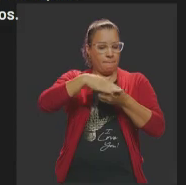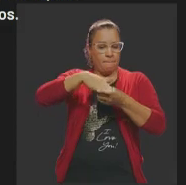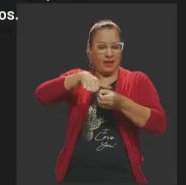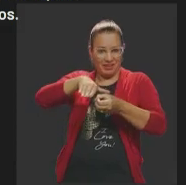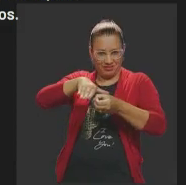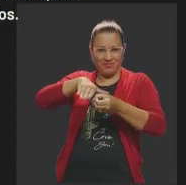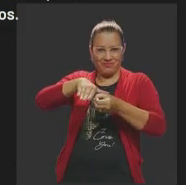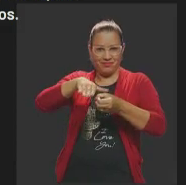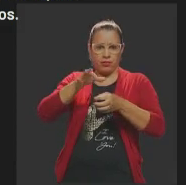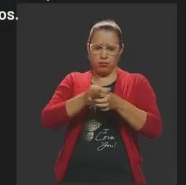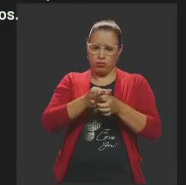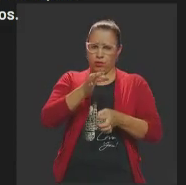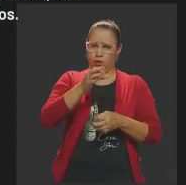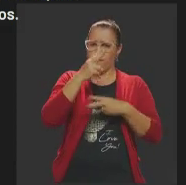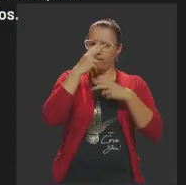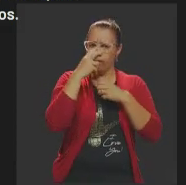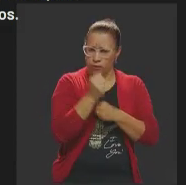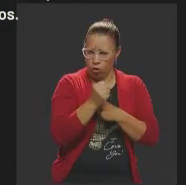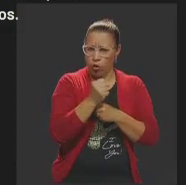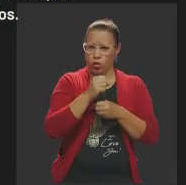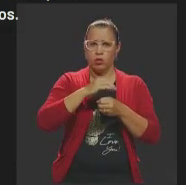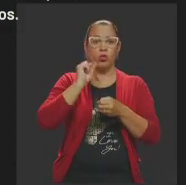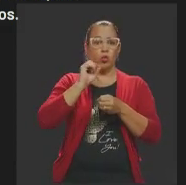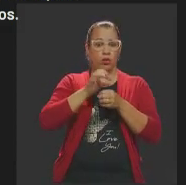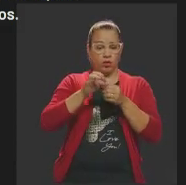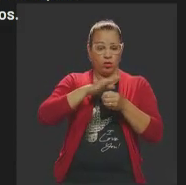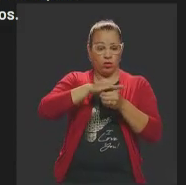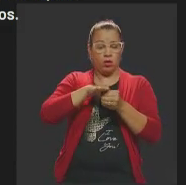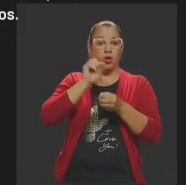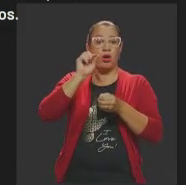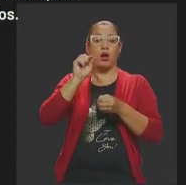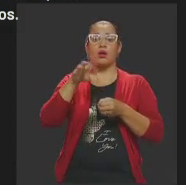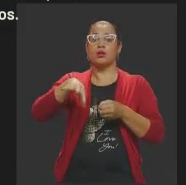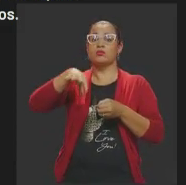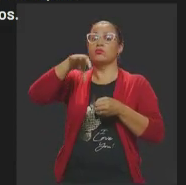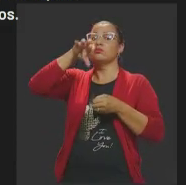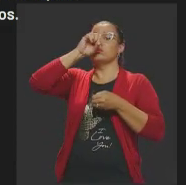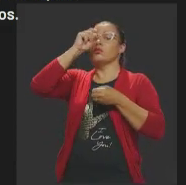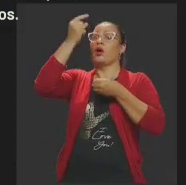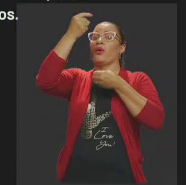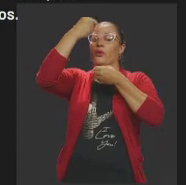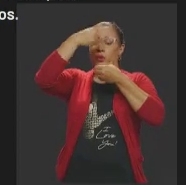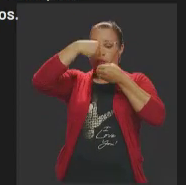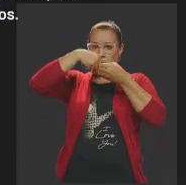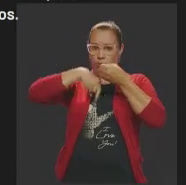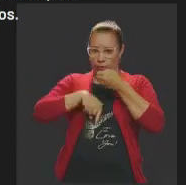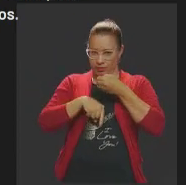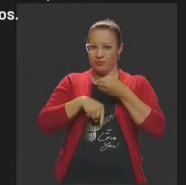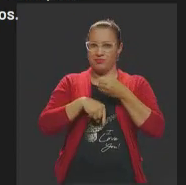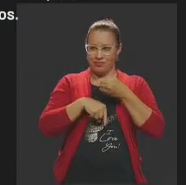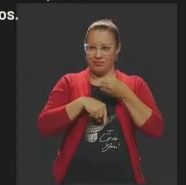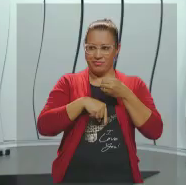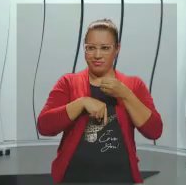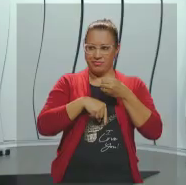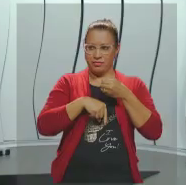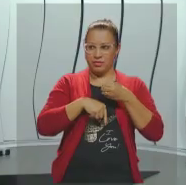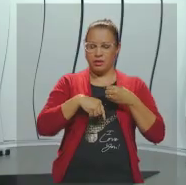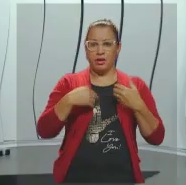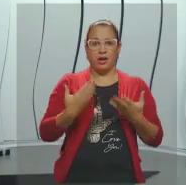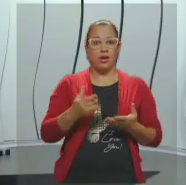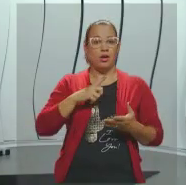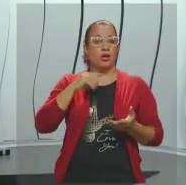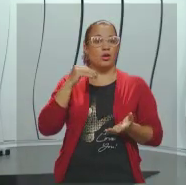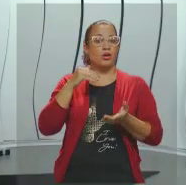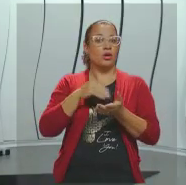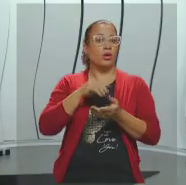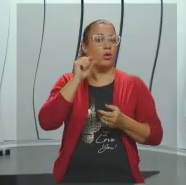anéis bem fortes, vai manter essa traqueia aberta para passagem de ar, e essa traqueia, quando chegar no fim da traqueia, ela